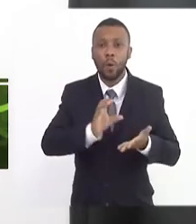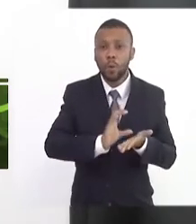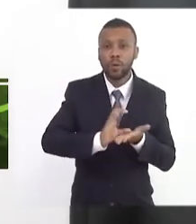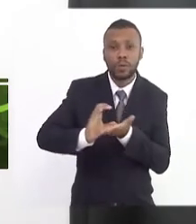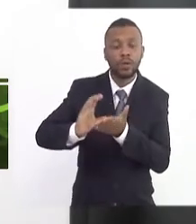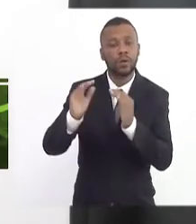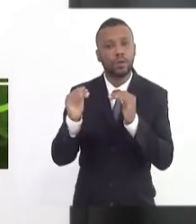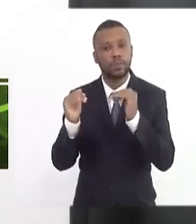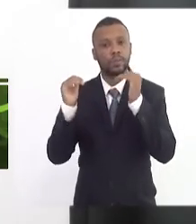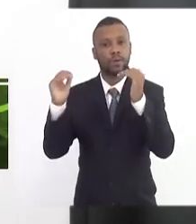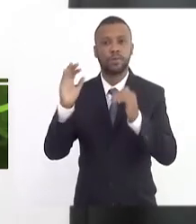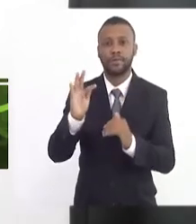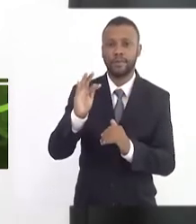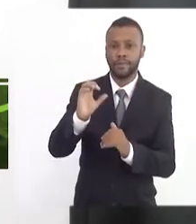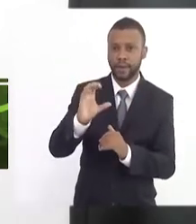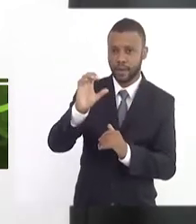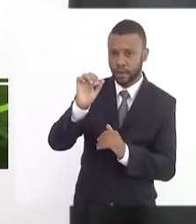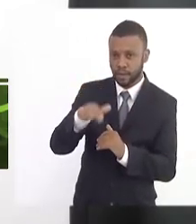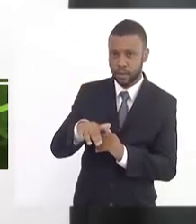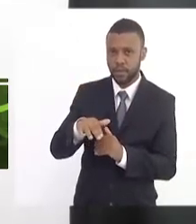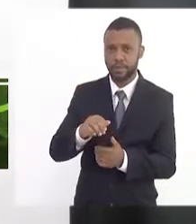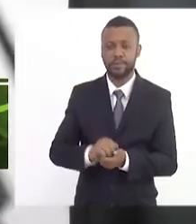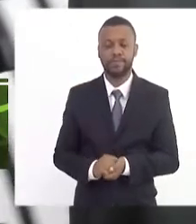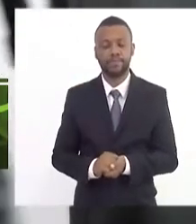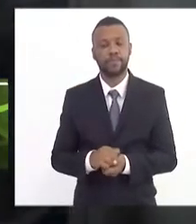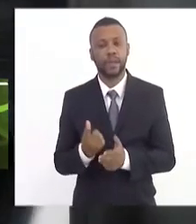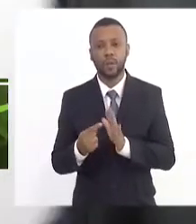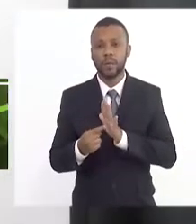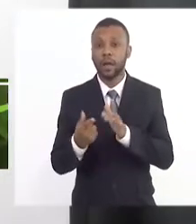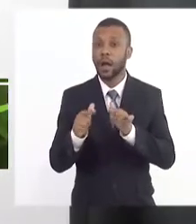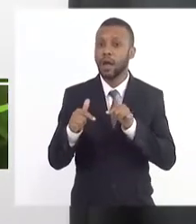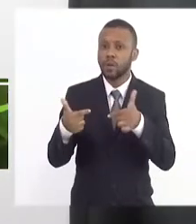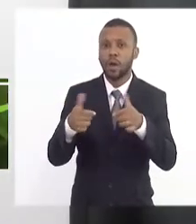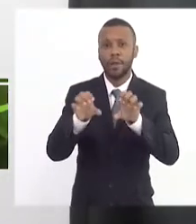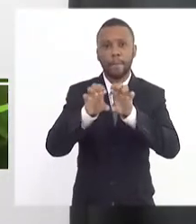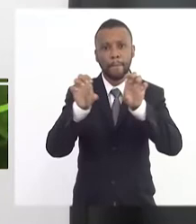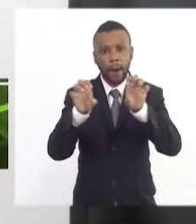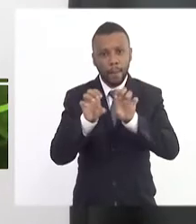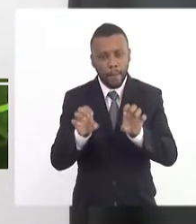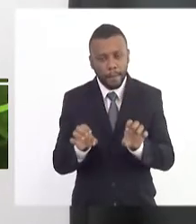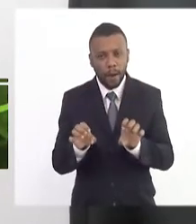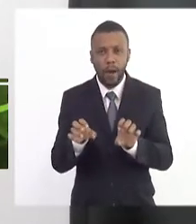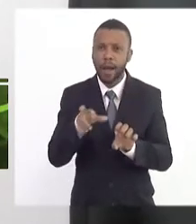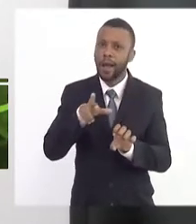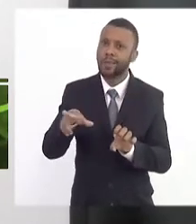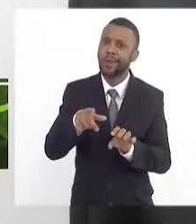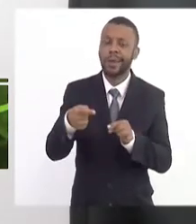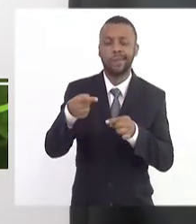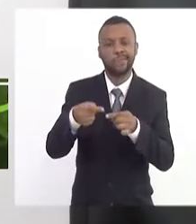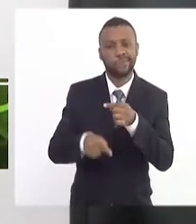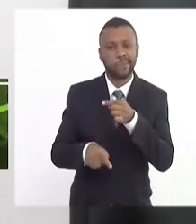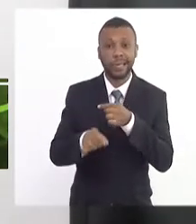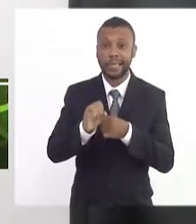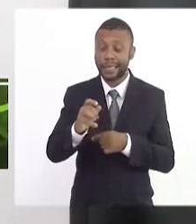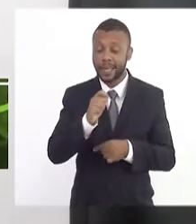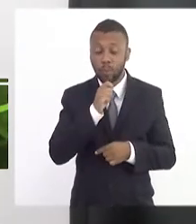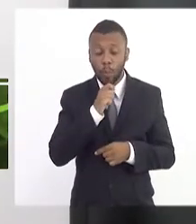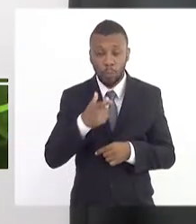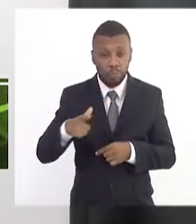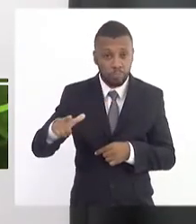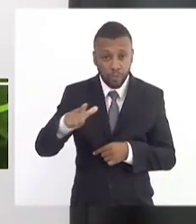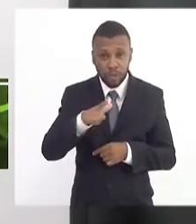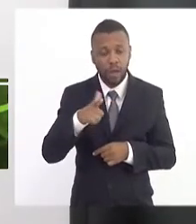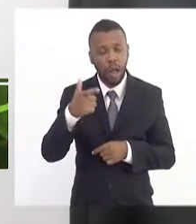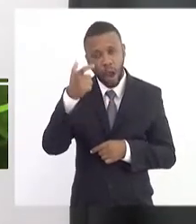FECAM. Colocado lá, olha, ações estruturantes, elas não são suficientes se não for